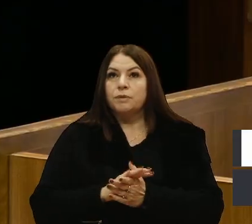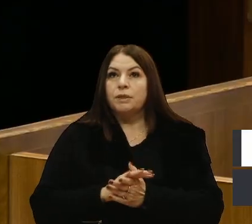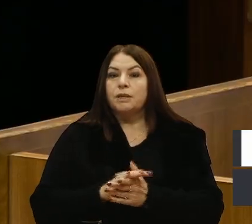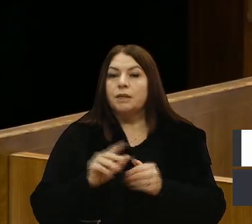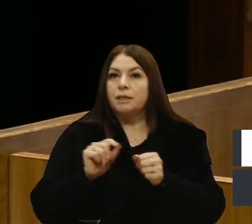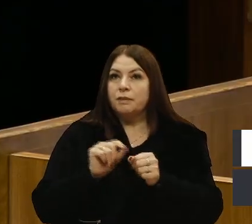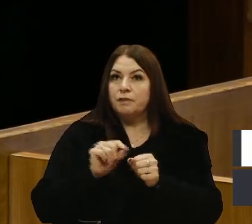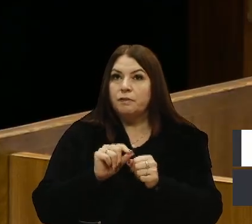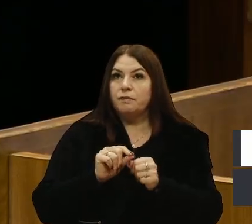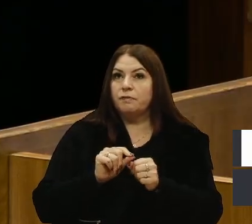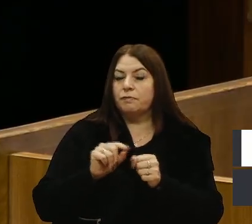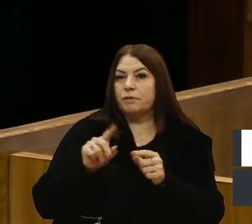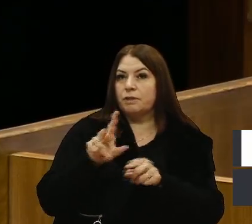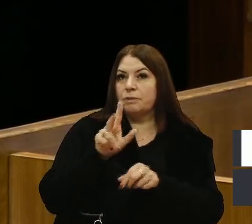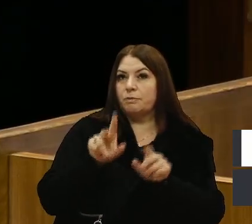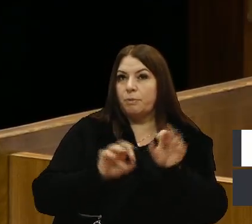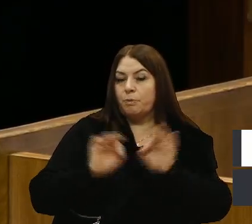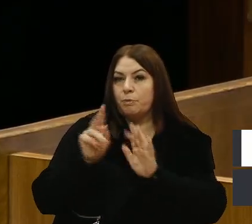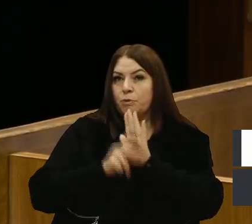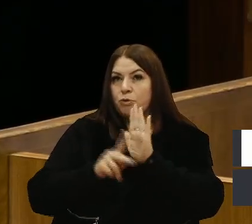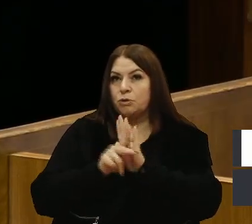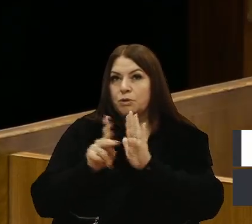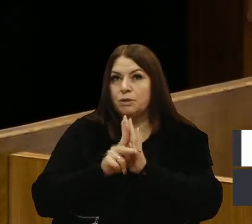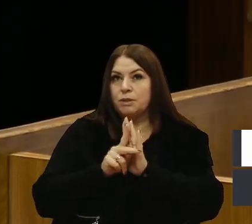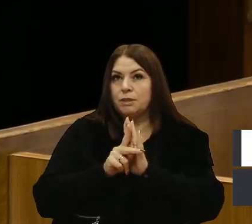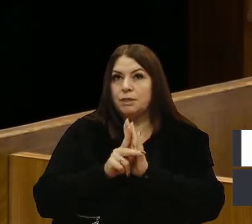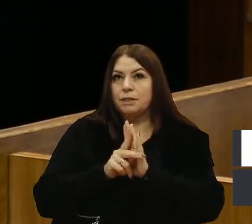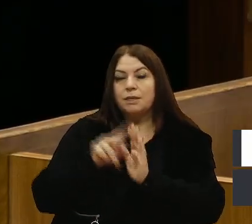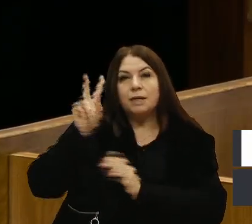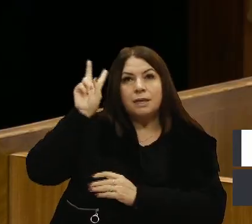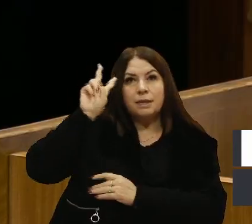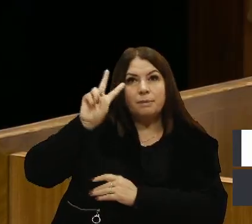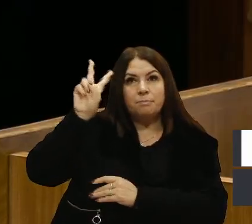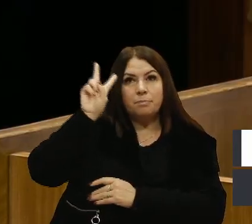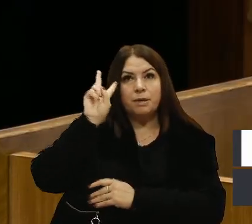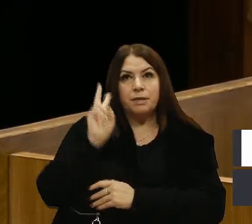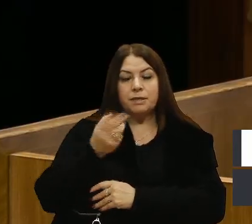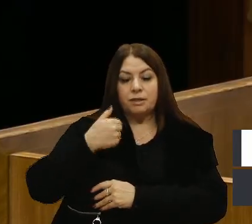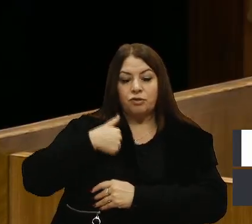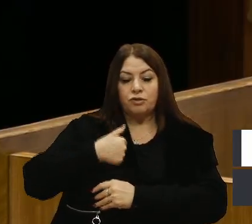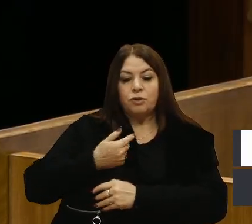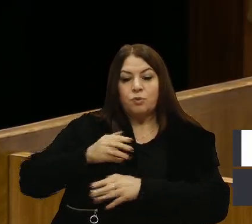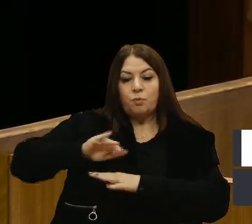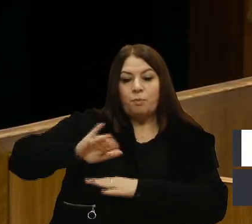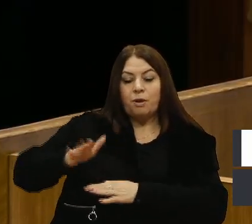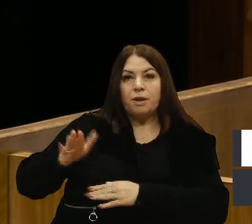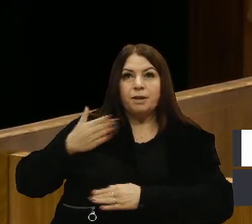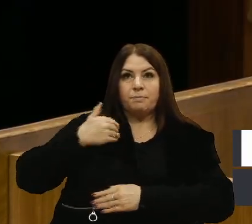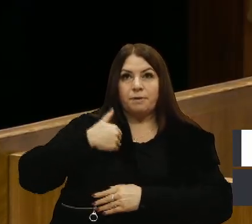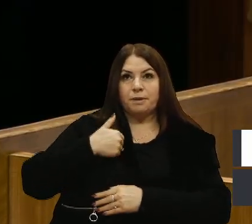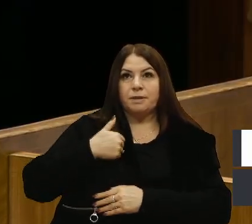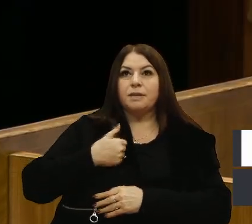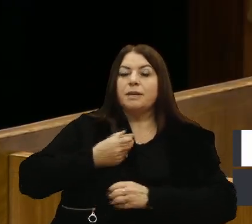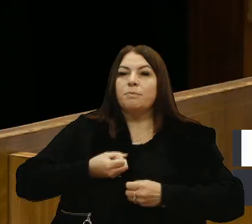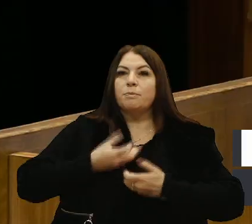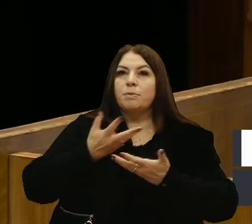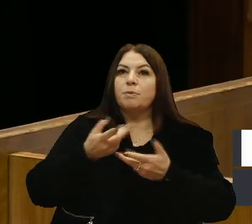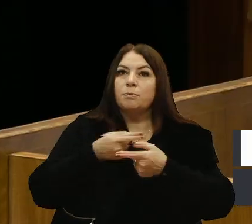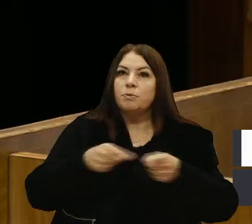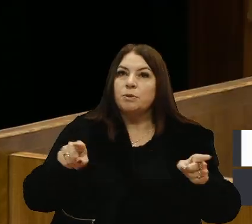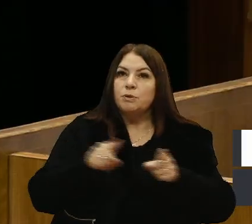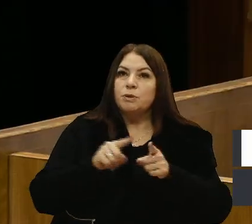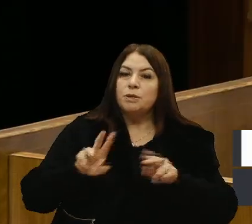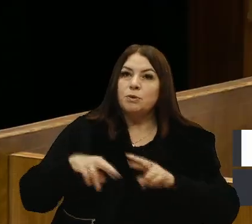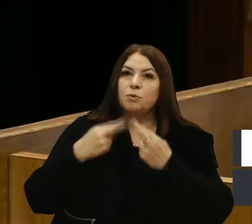produção independente e o projeto se chama Há Resquícios de Mar em Mim. Ele é um recital poético musical que reúne